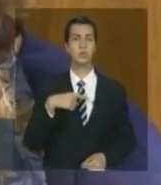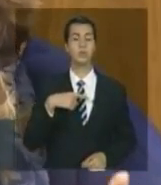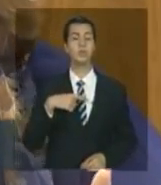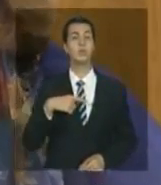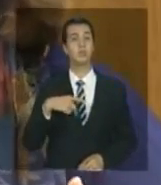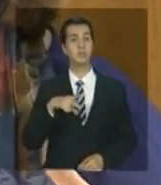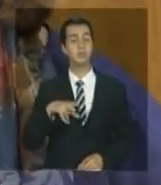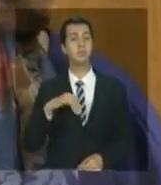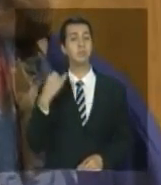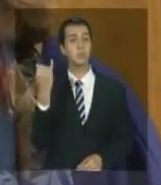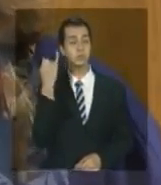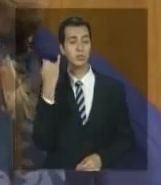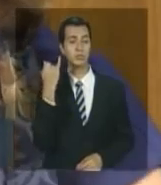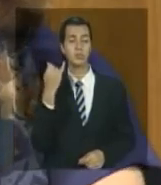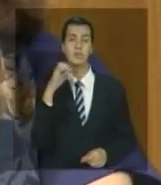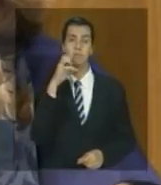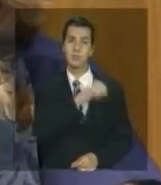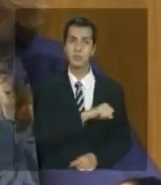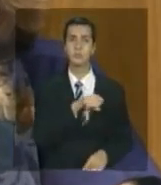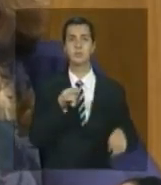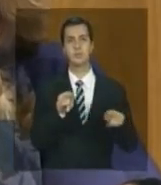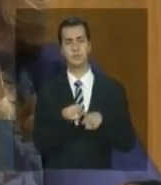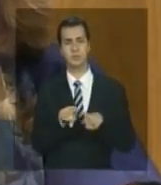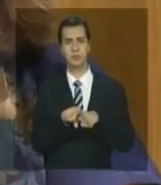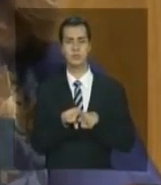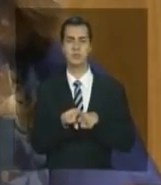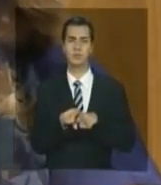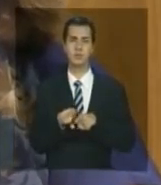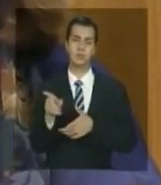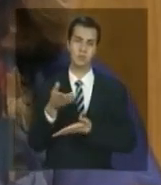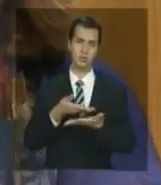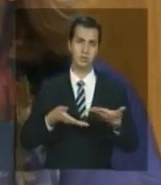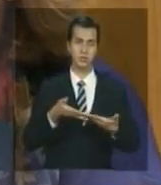maneira muito, muito rápida. De maneira que